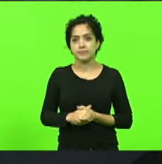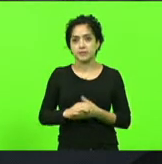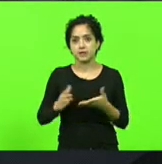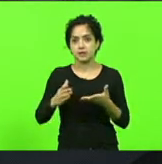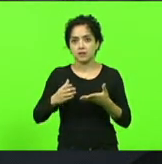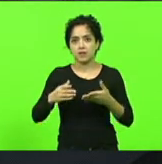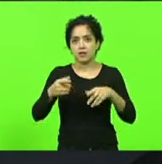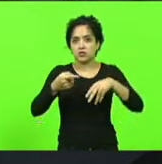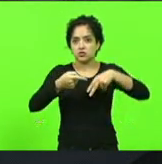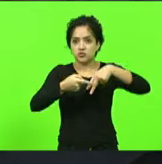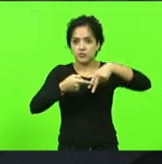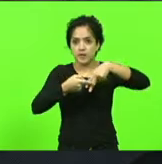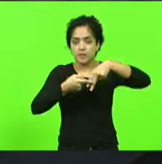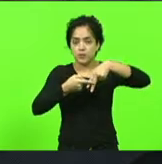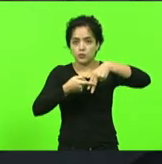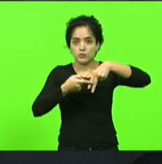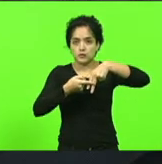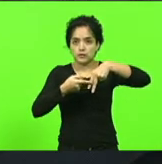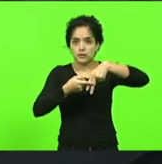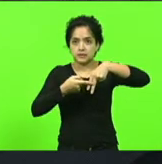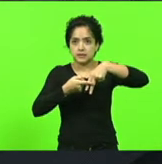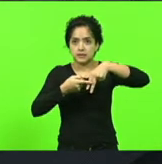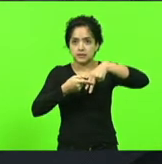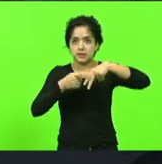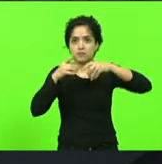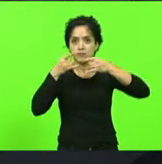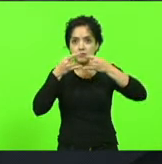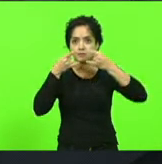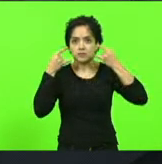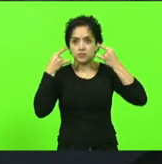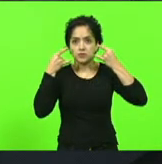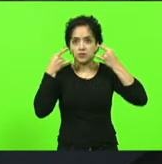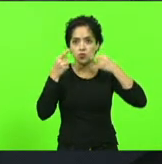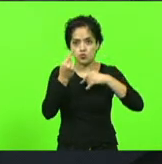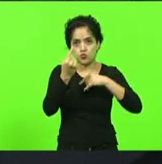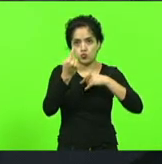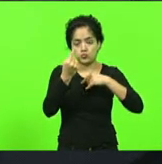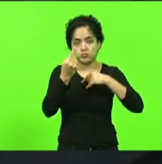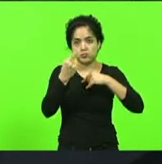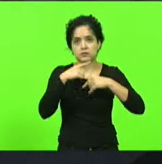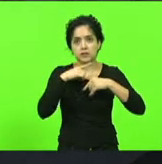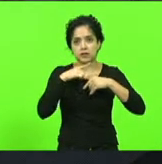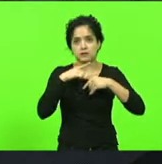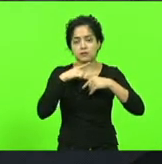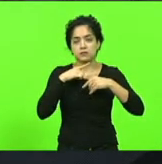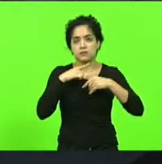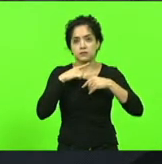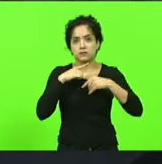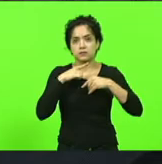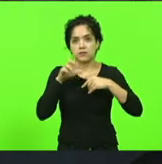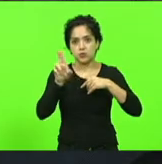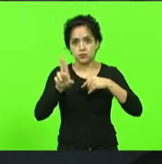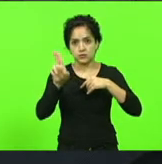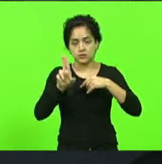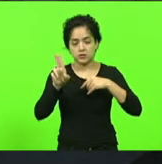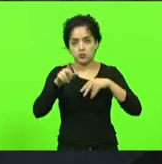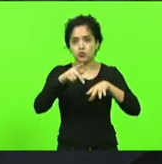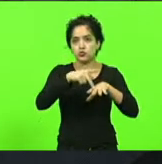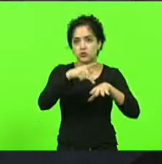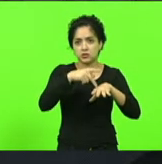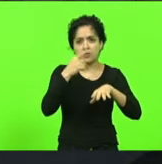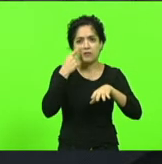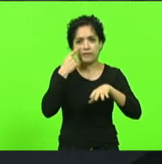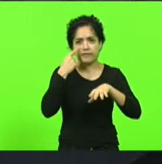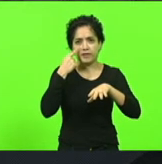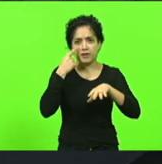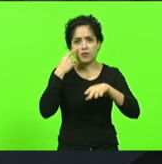bermuda, mas está de máscara, né? Não, um deles, né? Tá. Não, o de chinelo. Vamos continuar ali para